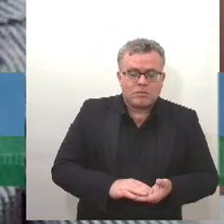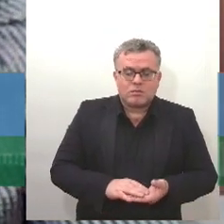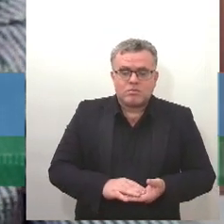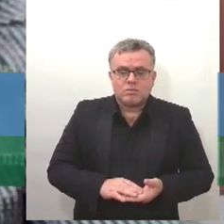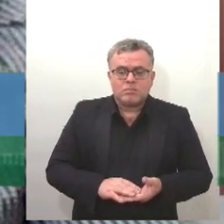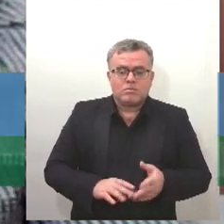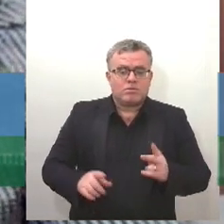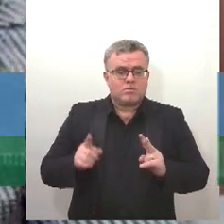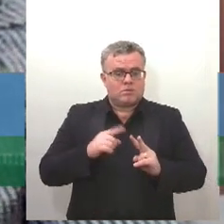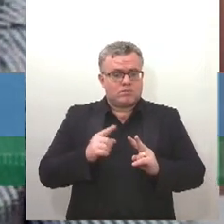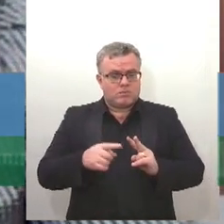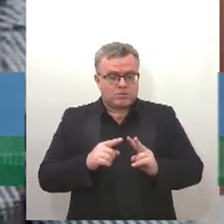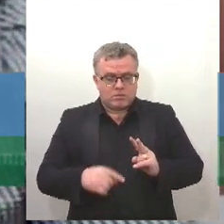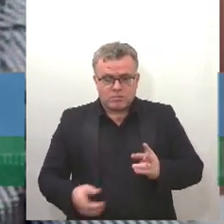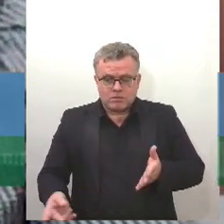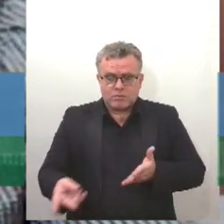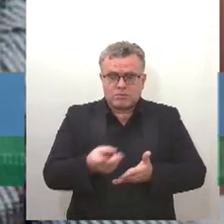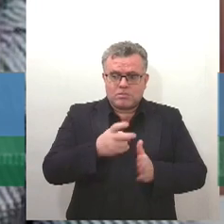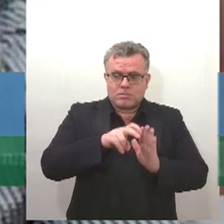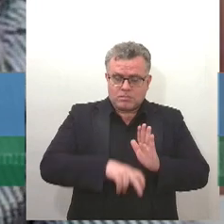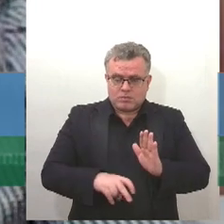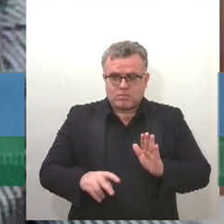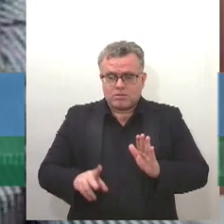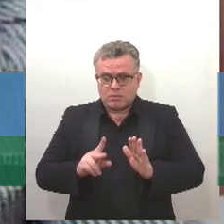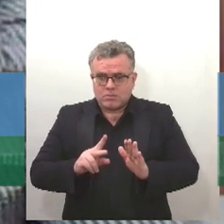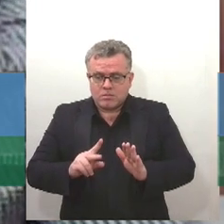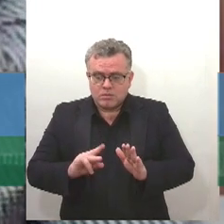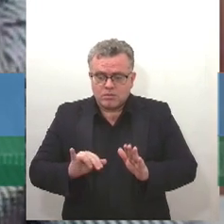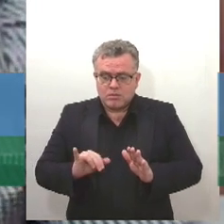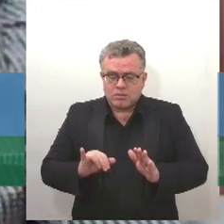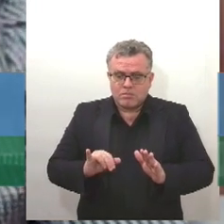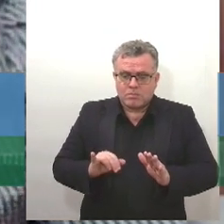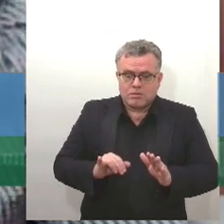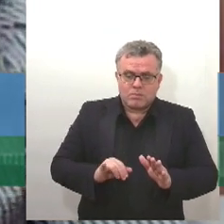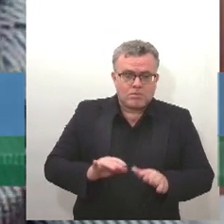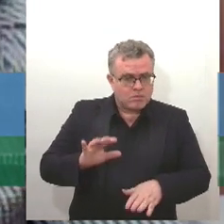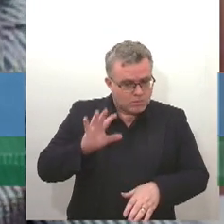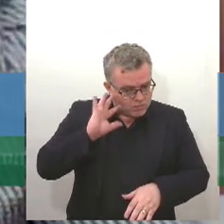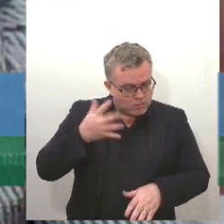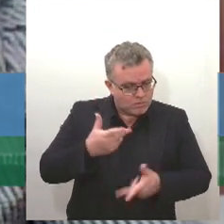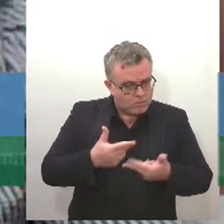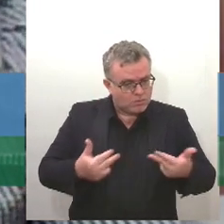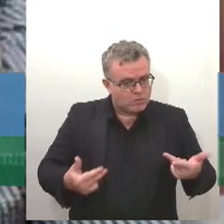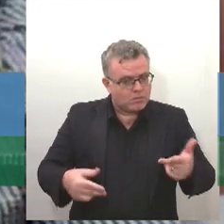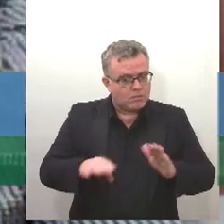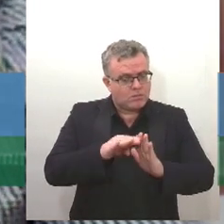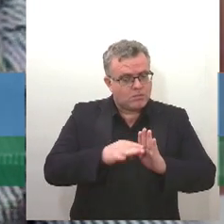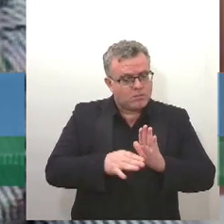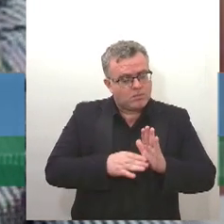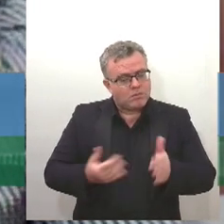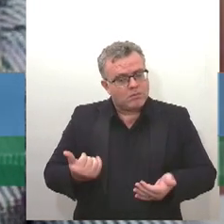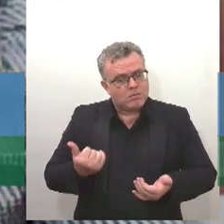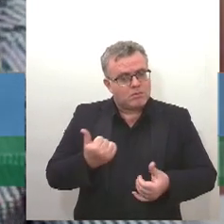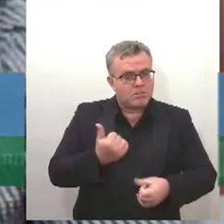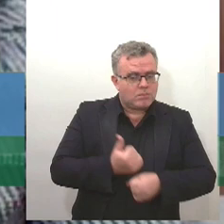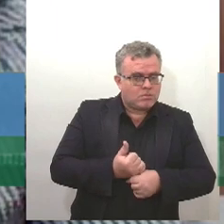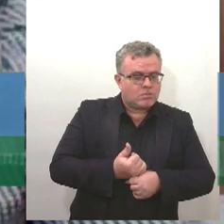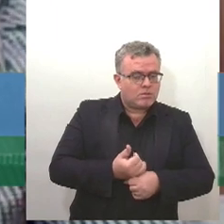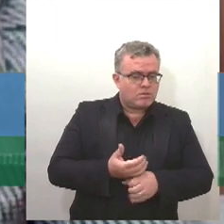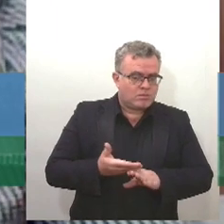eles são tributos que vão vir regulamentando eh e substituindo os tributos